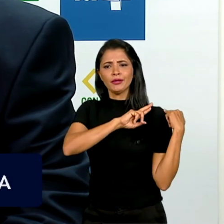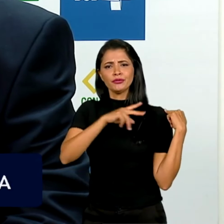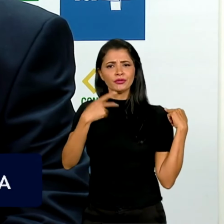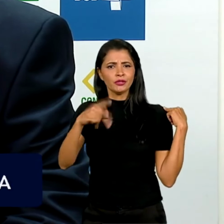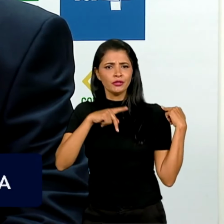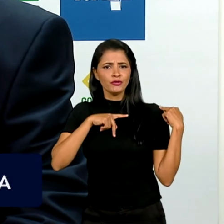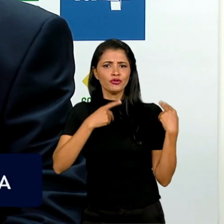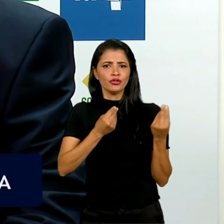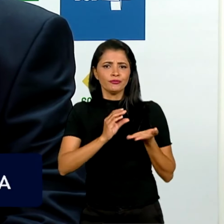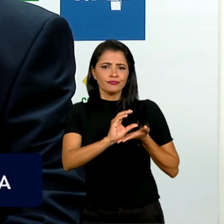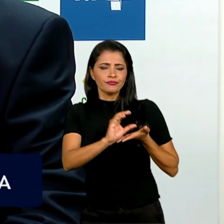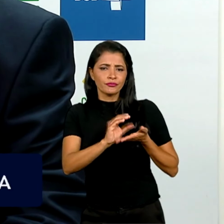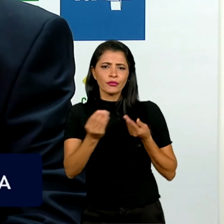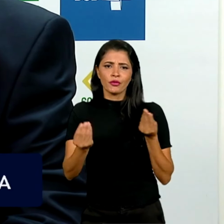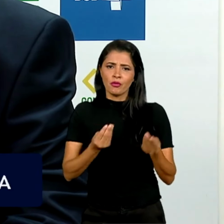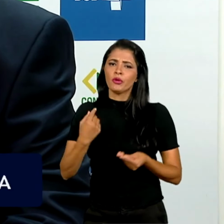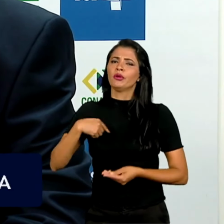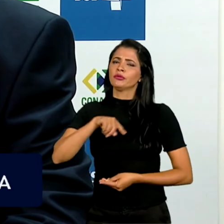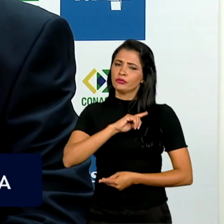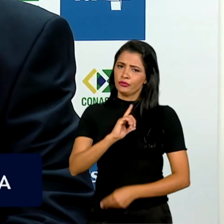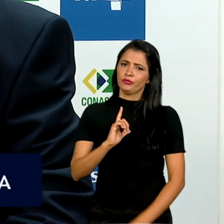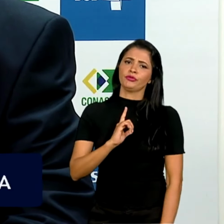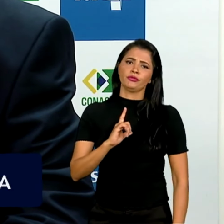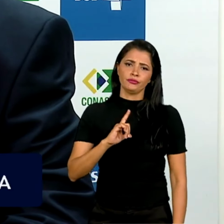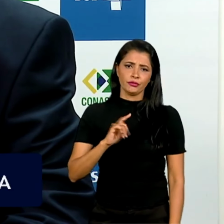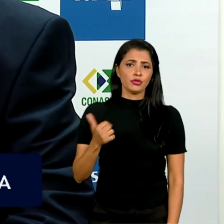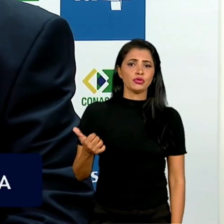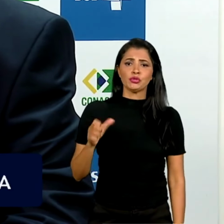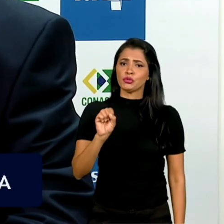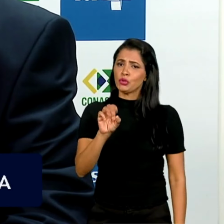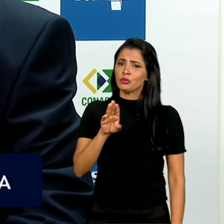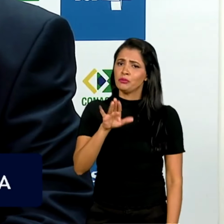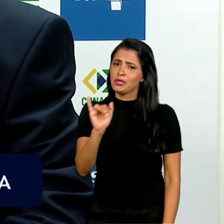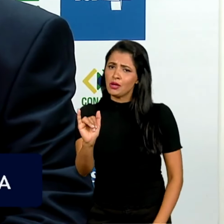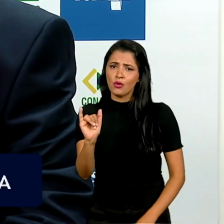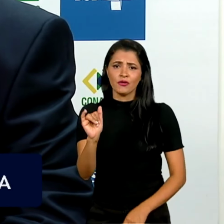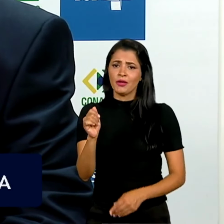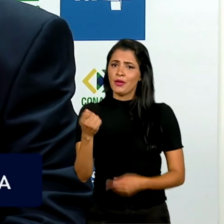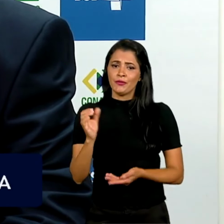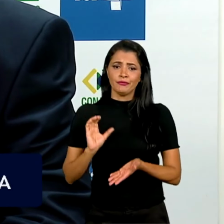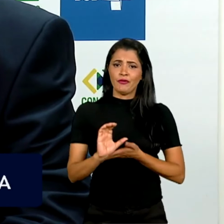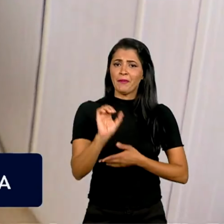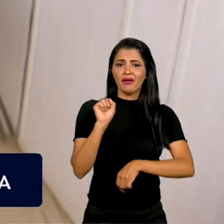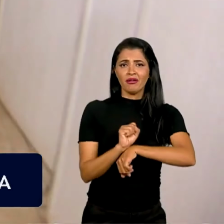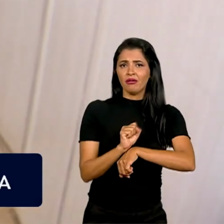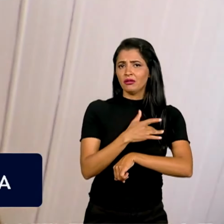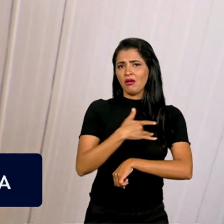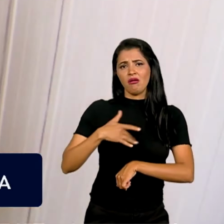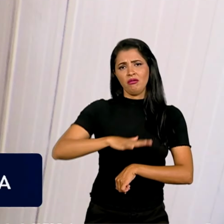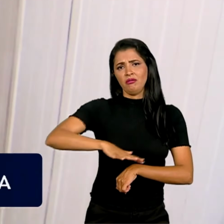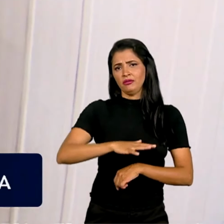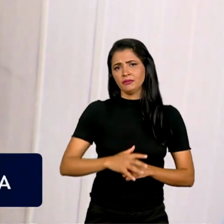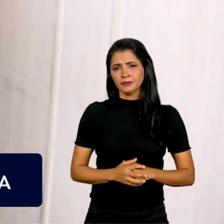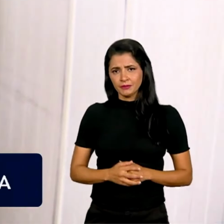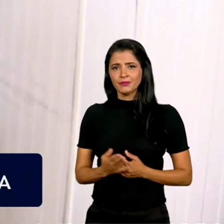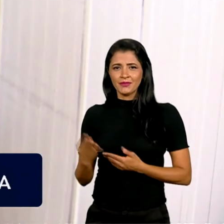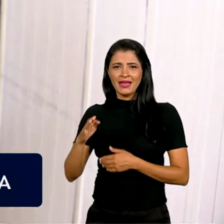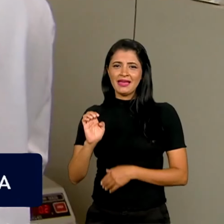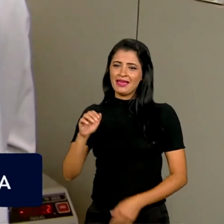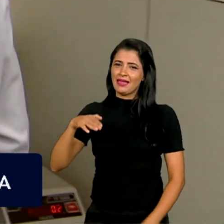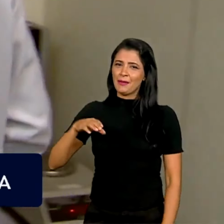de investimento, nós teremos 18 bilhões que deixarão de ser investidos em saúde. Atualmente, a Hemobras faz